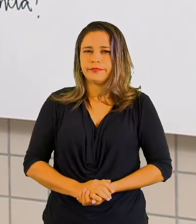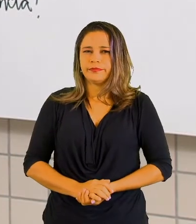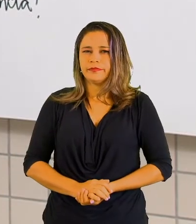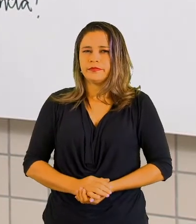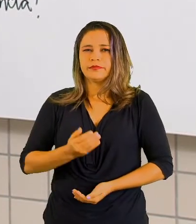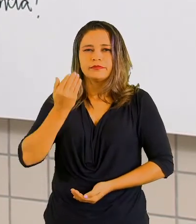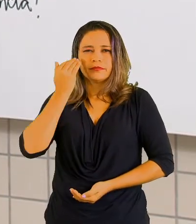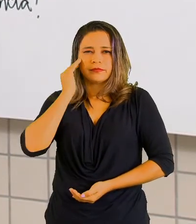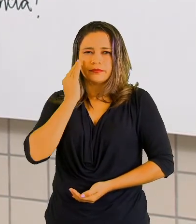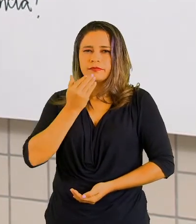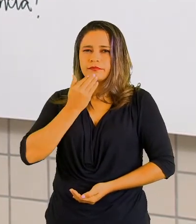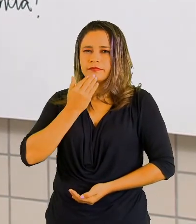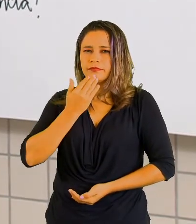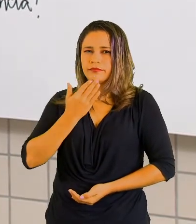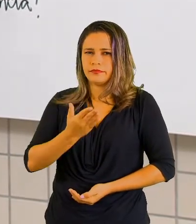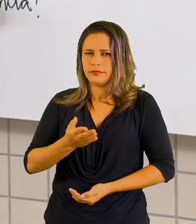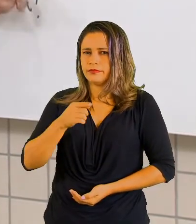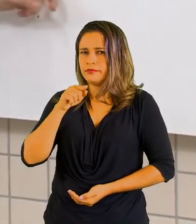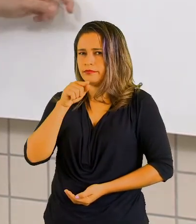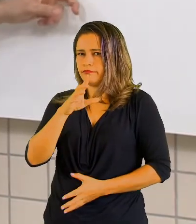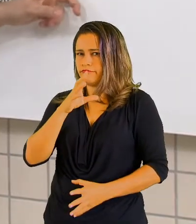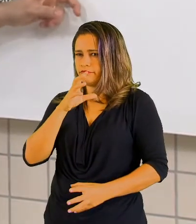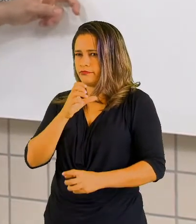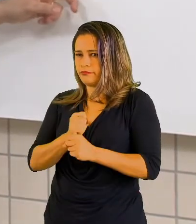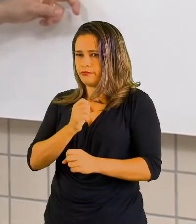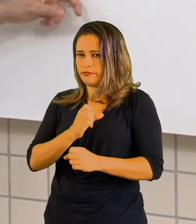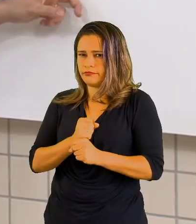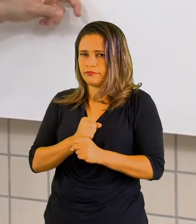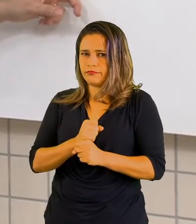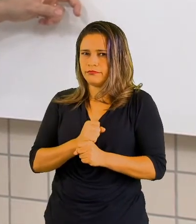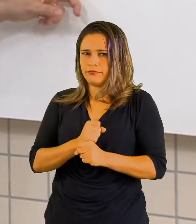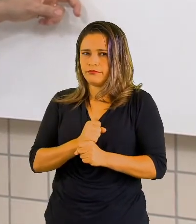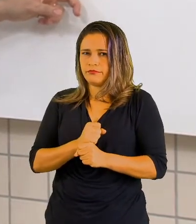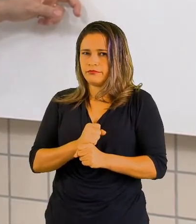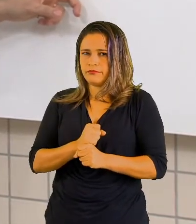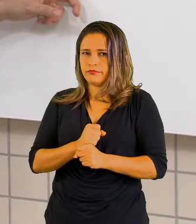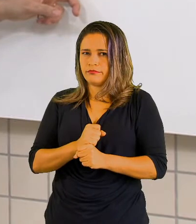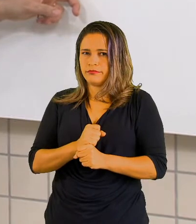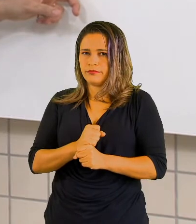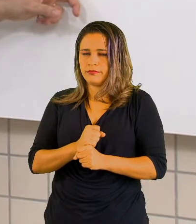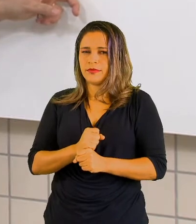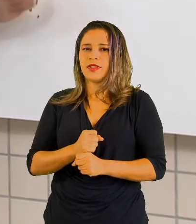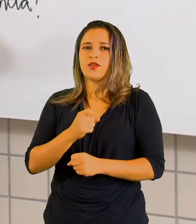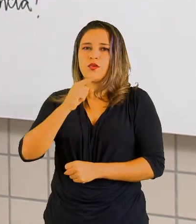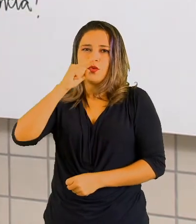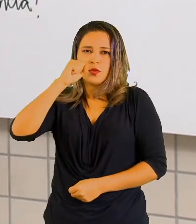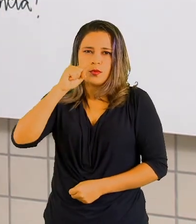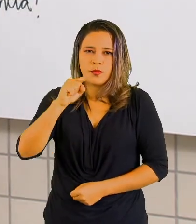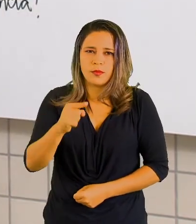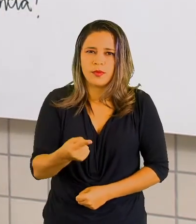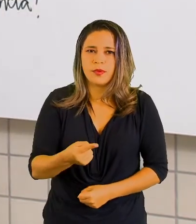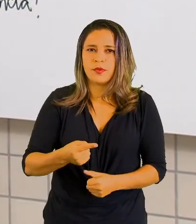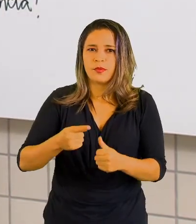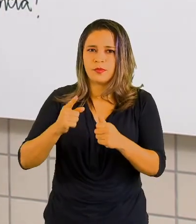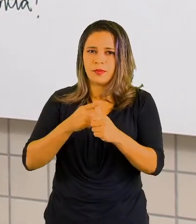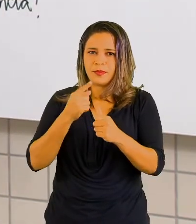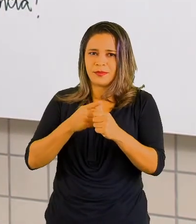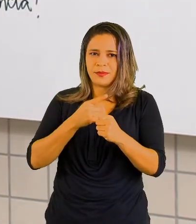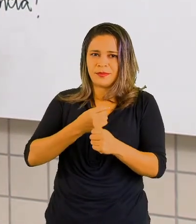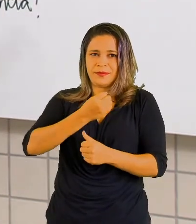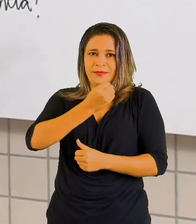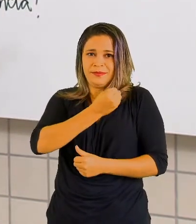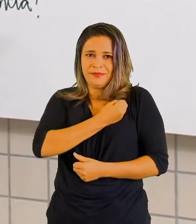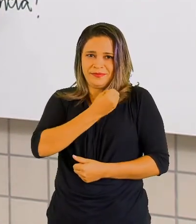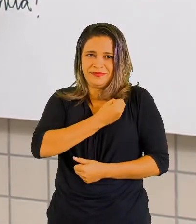peço que vocês calculem a soma dos 1000 primeiros termos. Aí você deve estar pensando, pô, mas esse